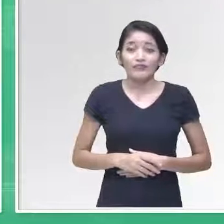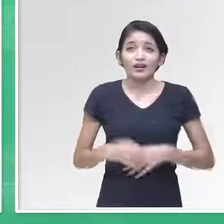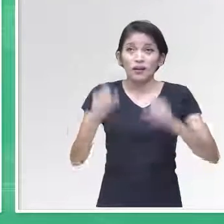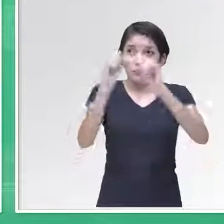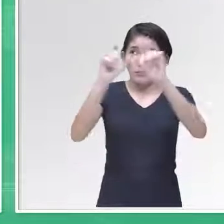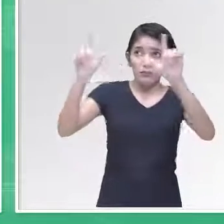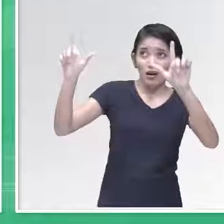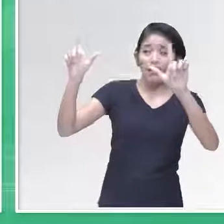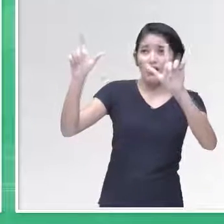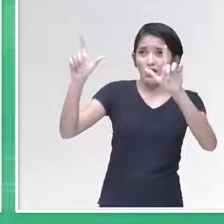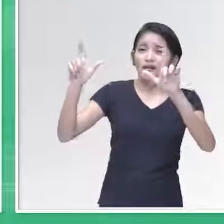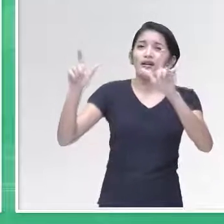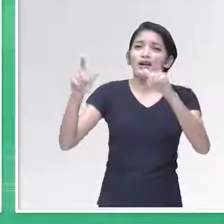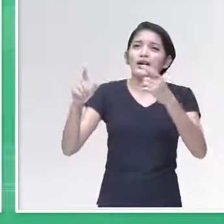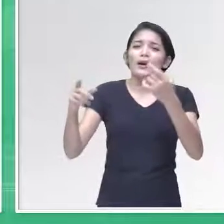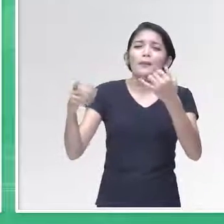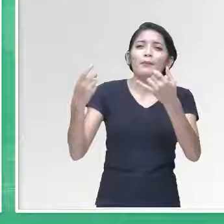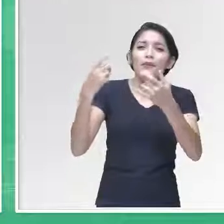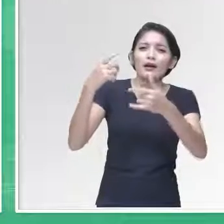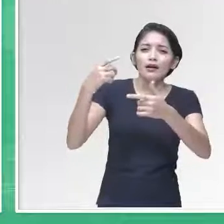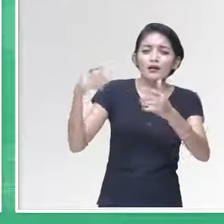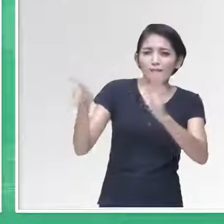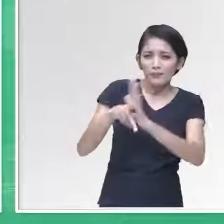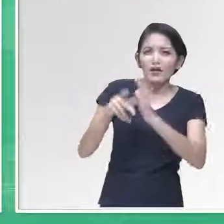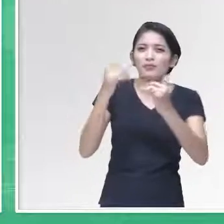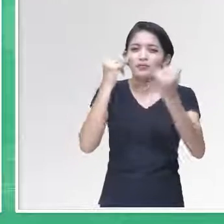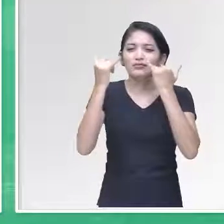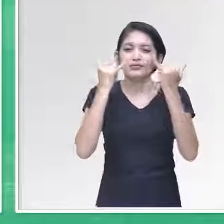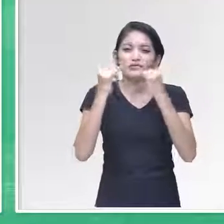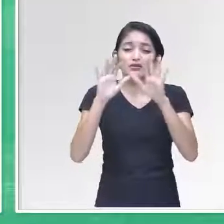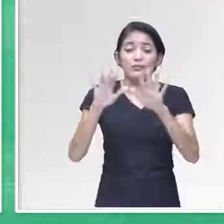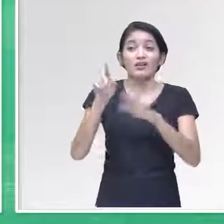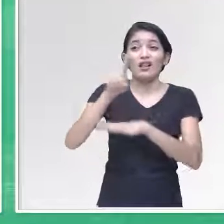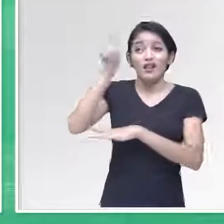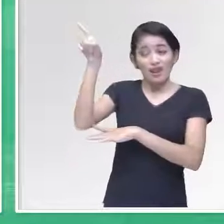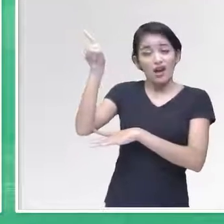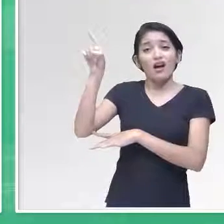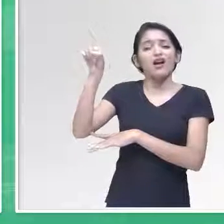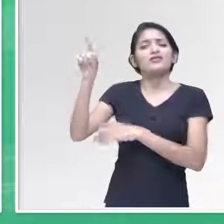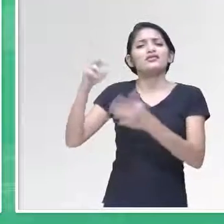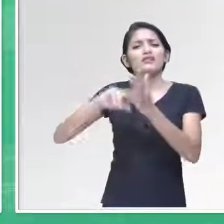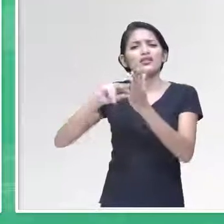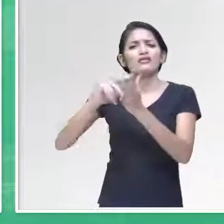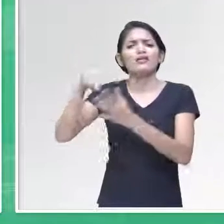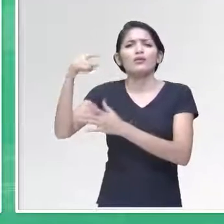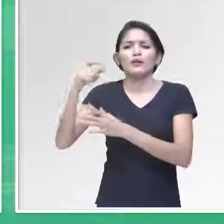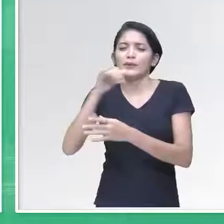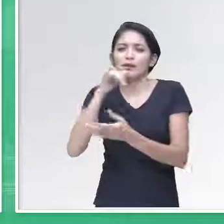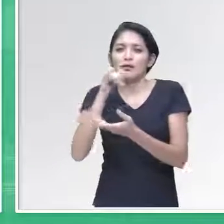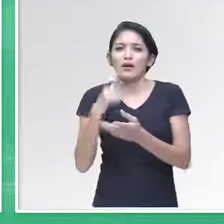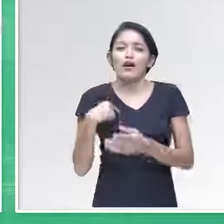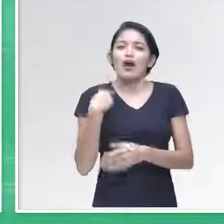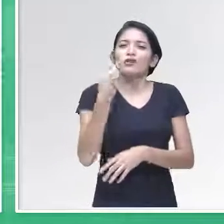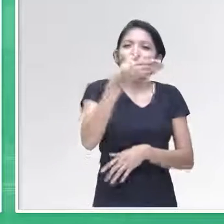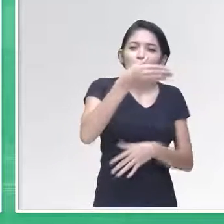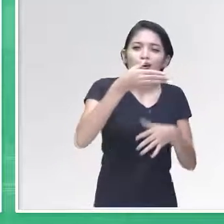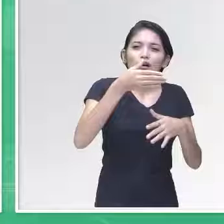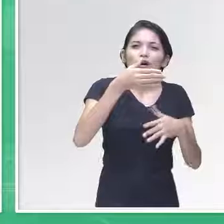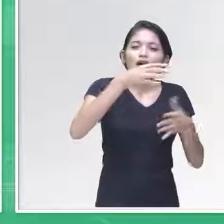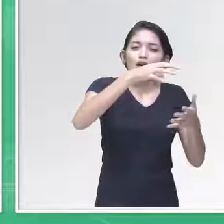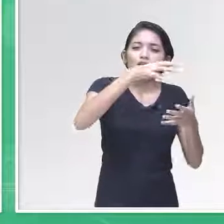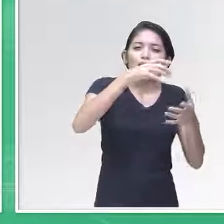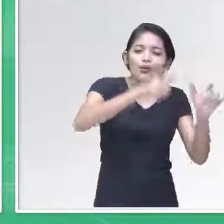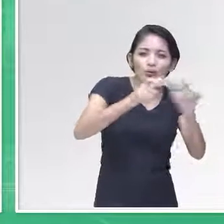imensas publicitárias é outdoor. Mas lá, outdoor é uma outra coisa, é estar ao ar livre, é uma coisa assim mais, entendeu?